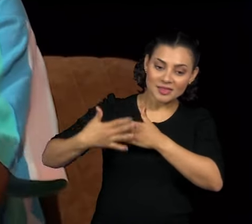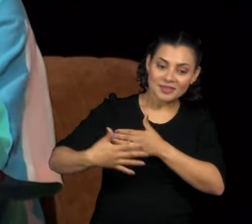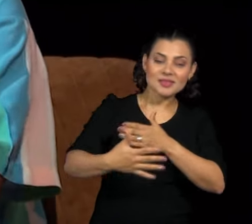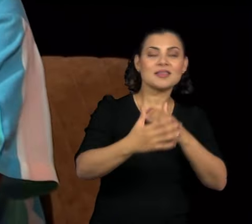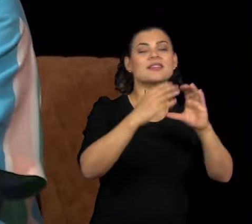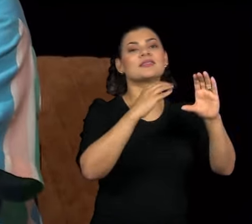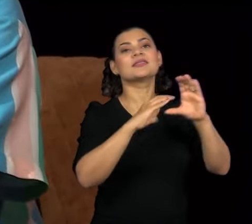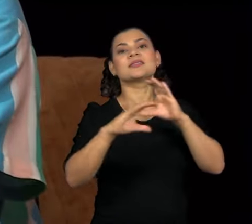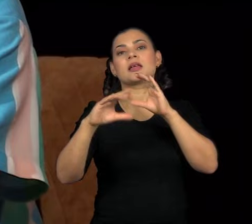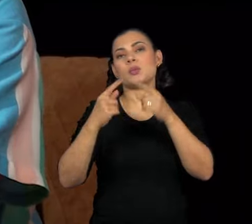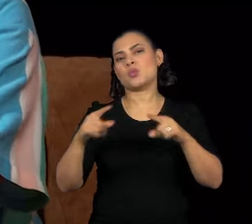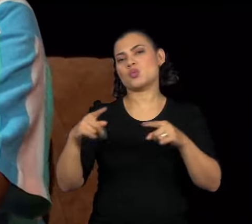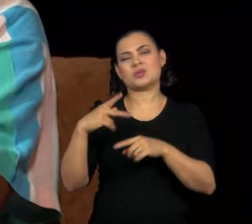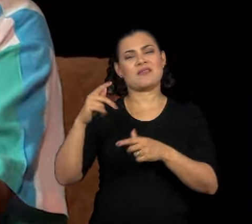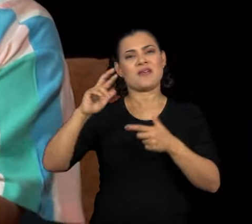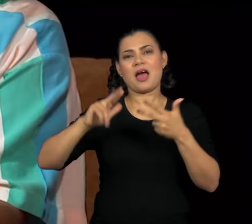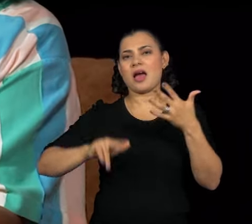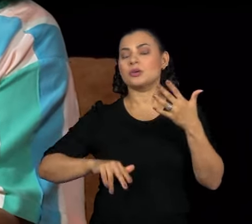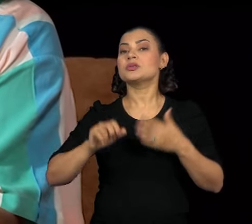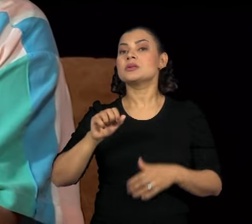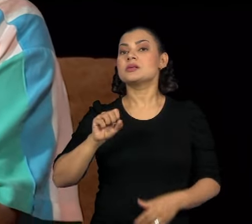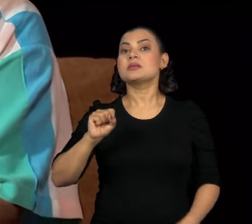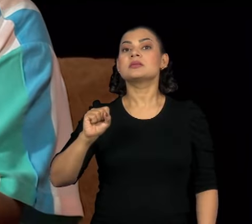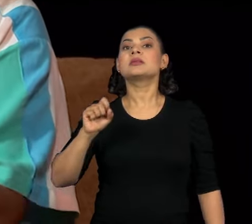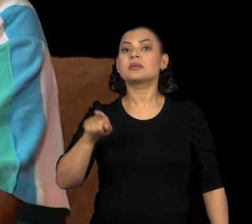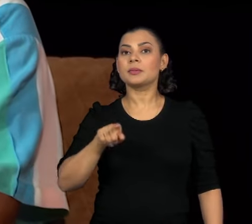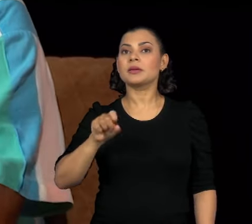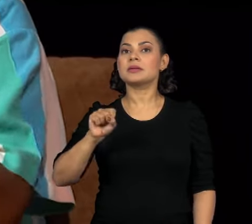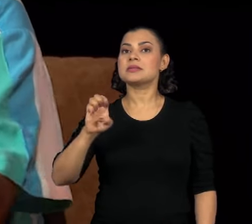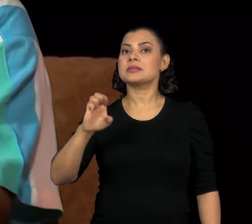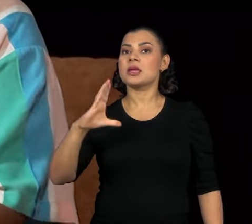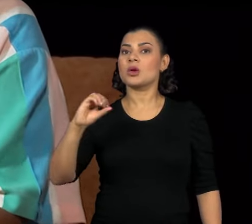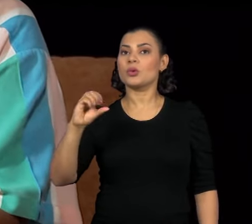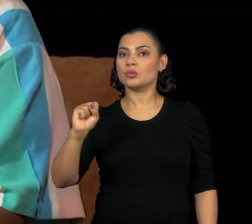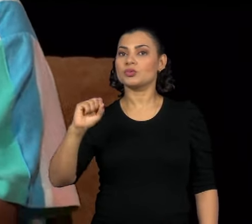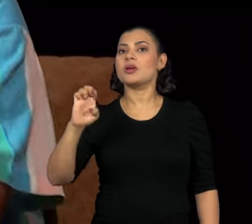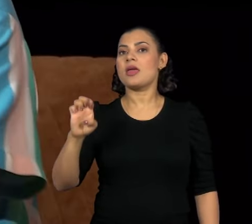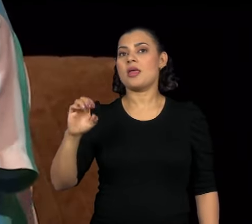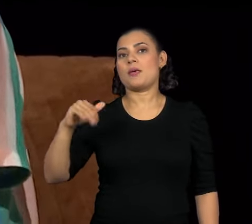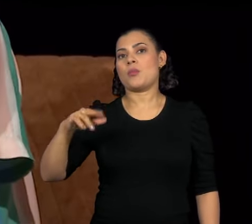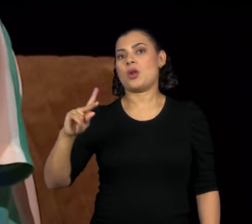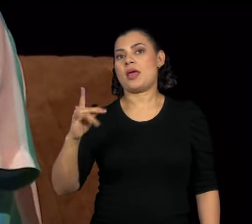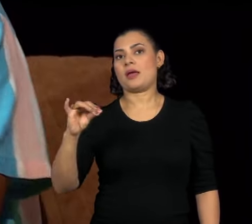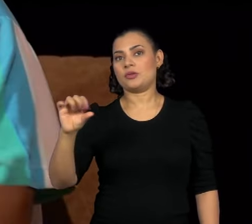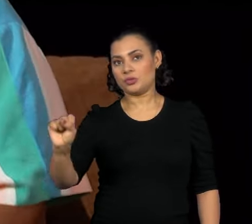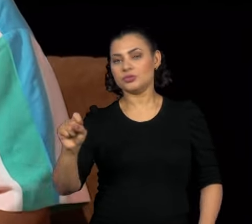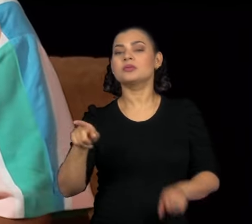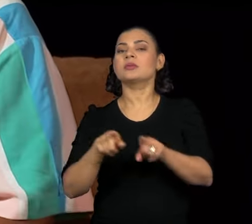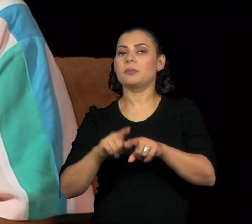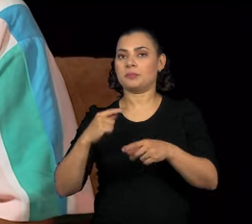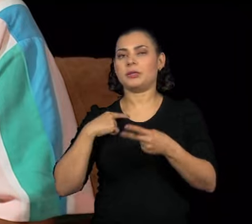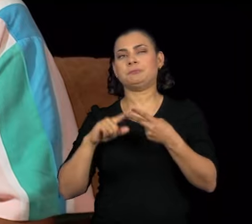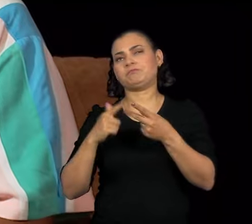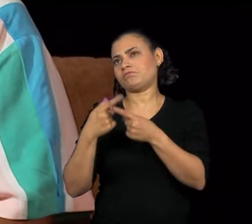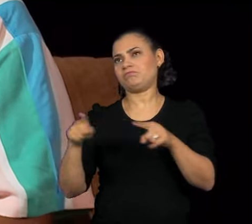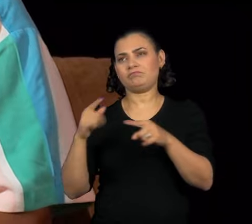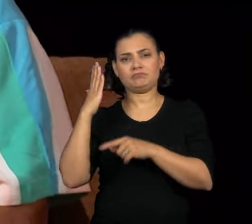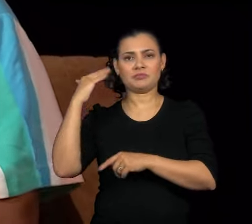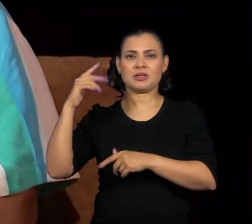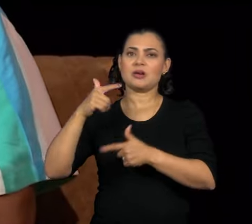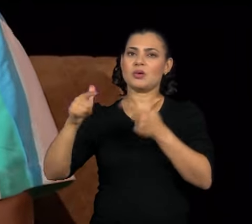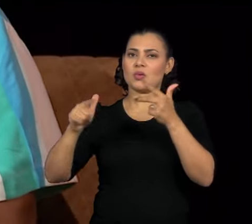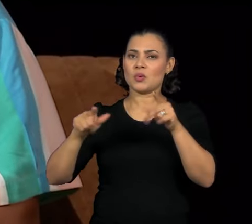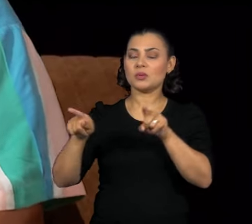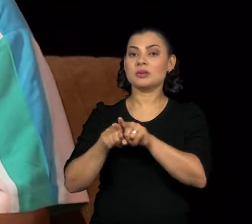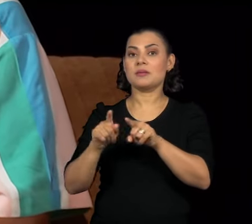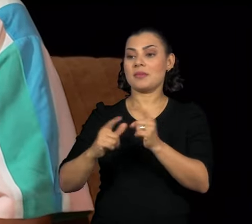as músicas dos Secos e Molhados que o João Ricardo cantava, que ele tinha voz grave, e o Arlindo cantava as da voz